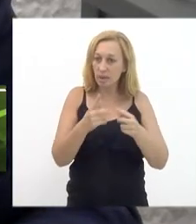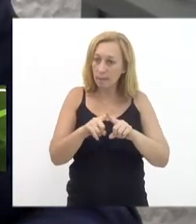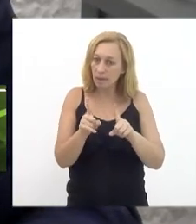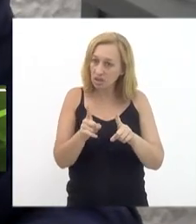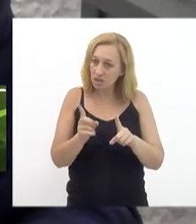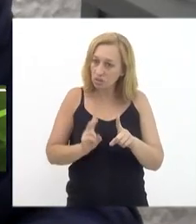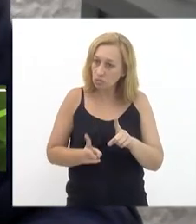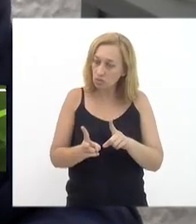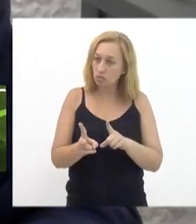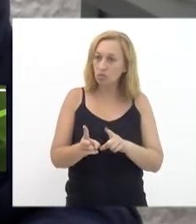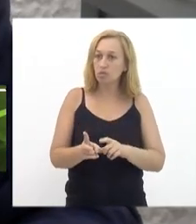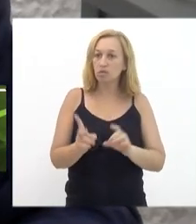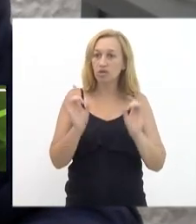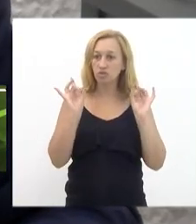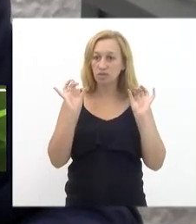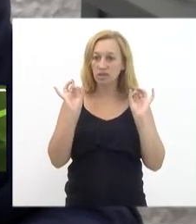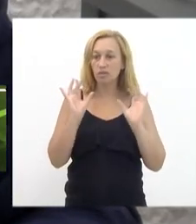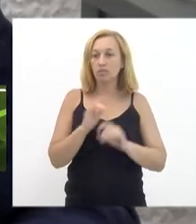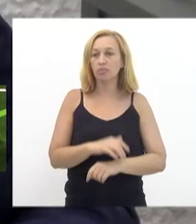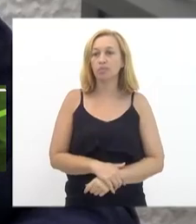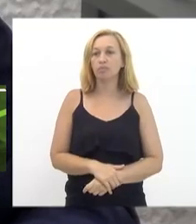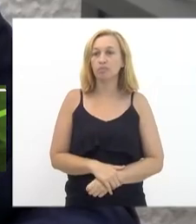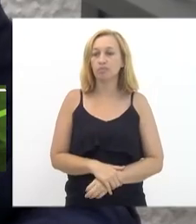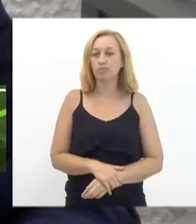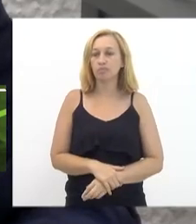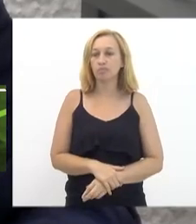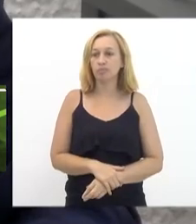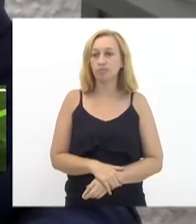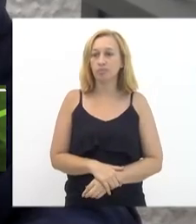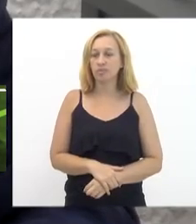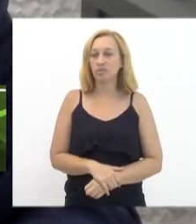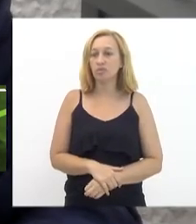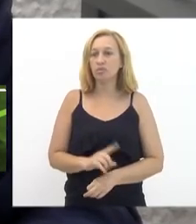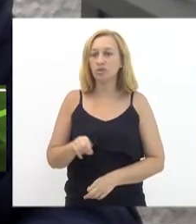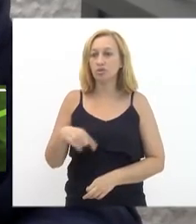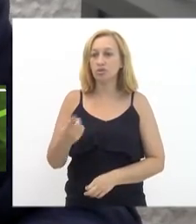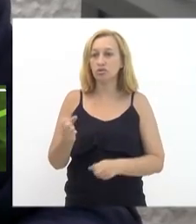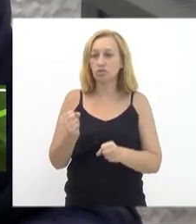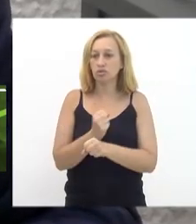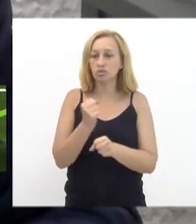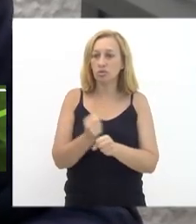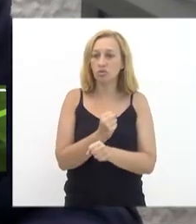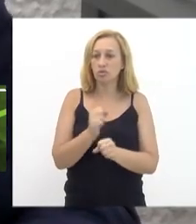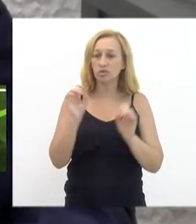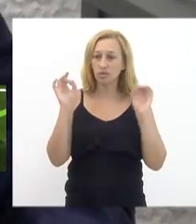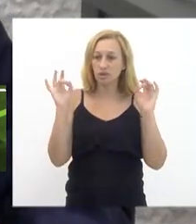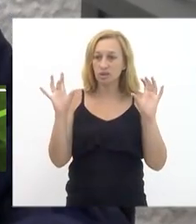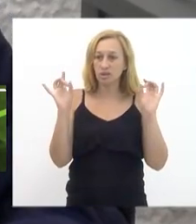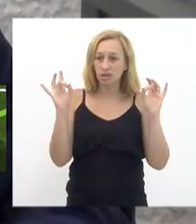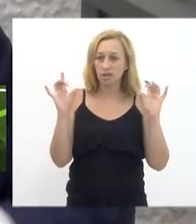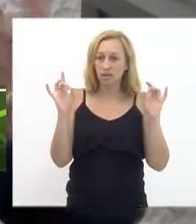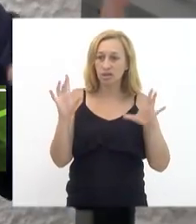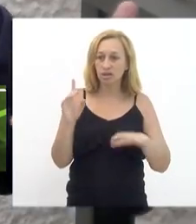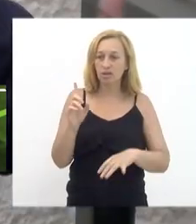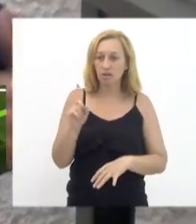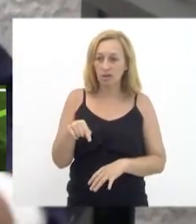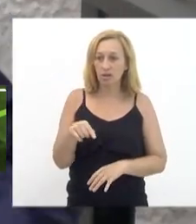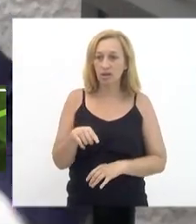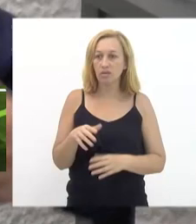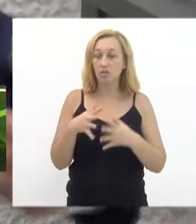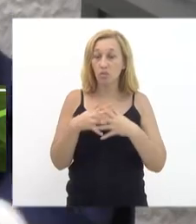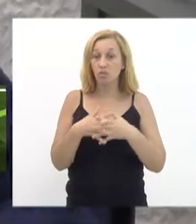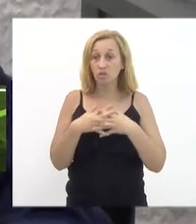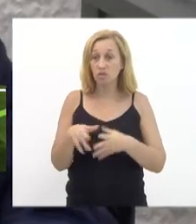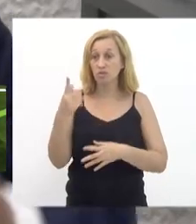andando essa nova especial a outra obra especial poderia não ser mas é por causa da